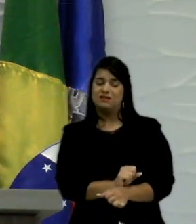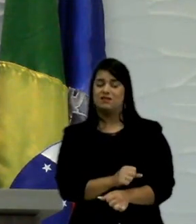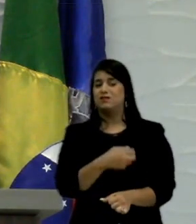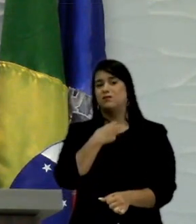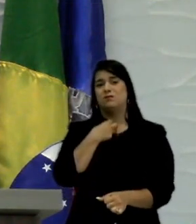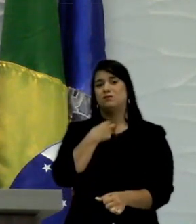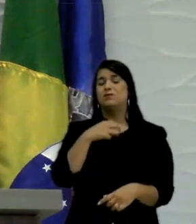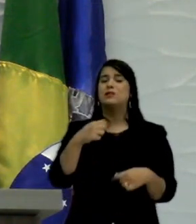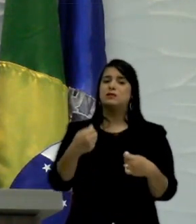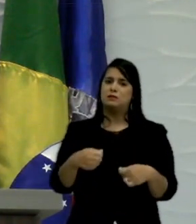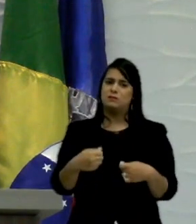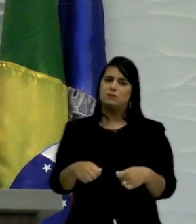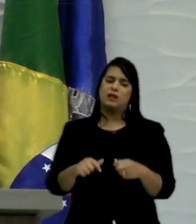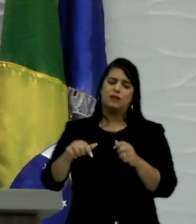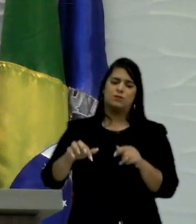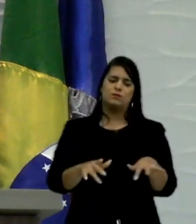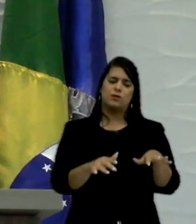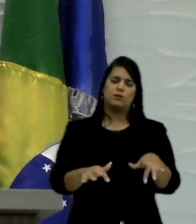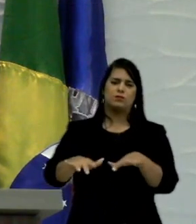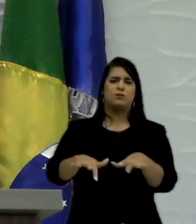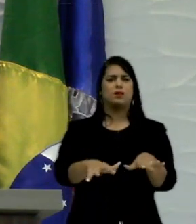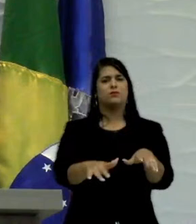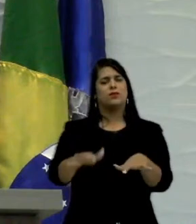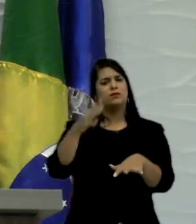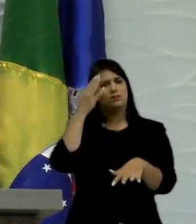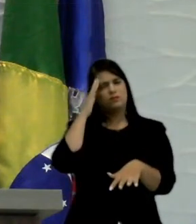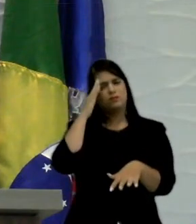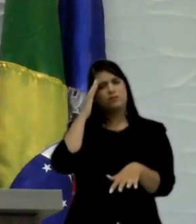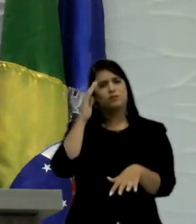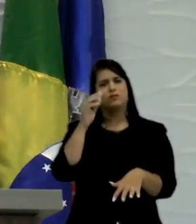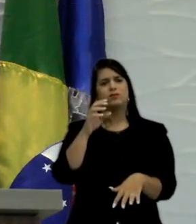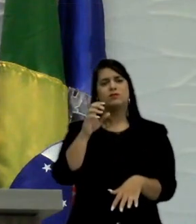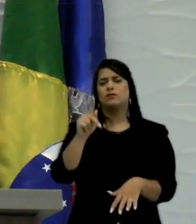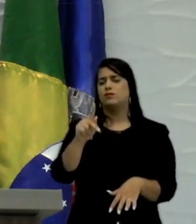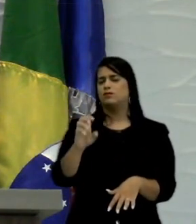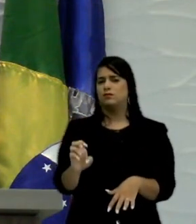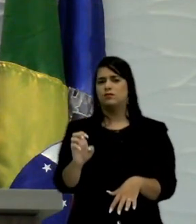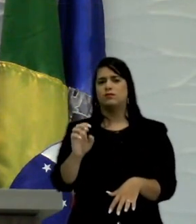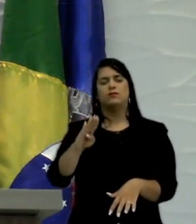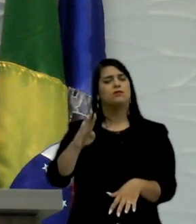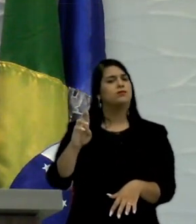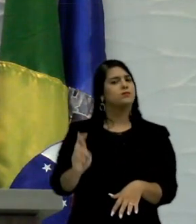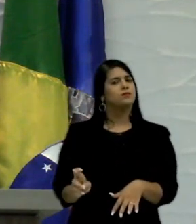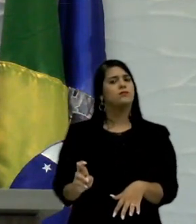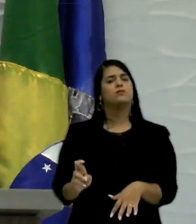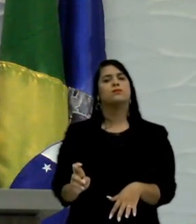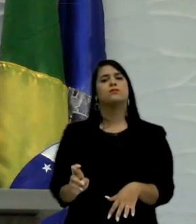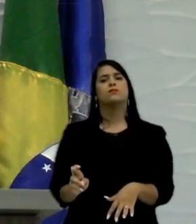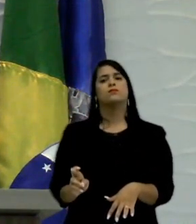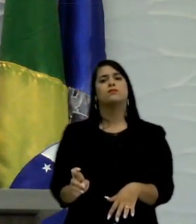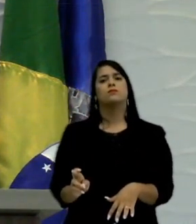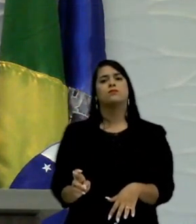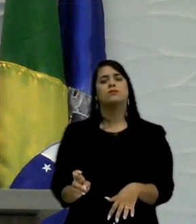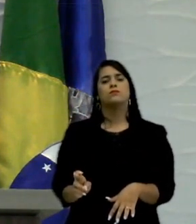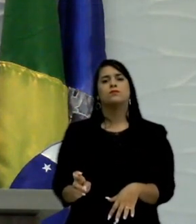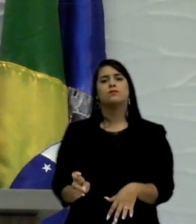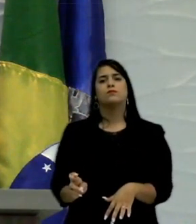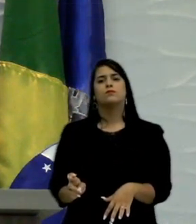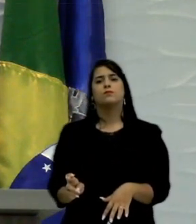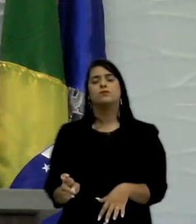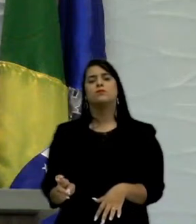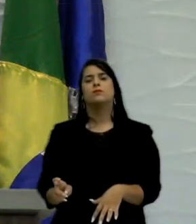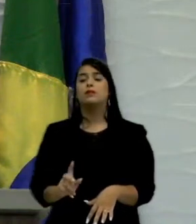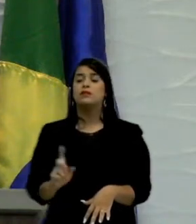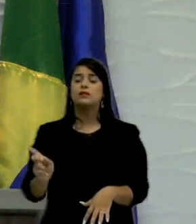BR, né, ou nas PE, nas BR, para que a imprensa veja, né, que